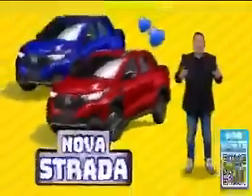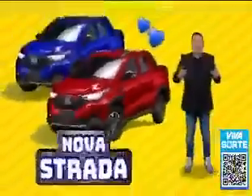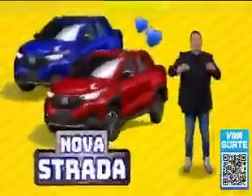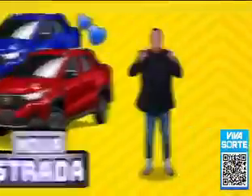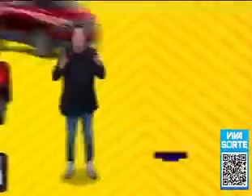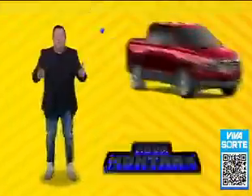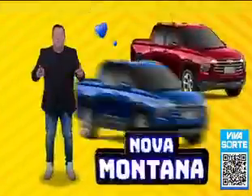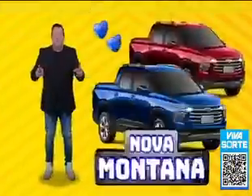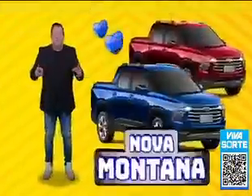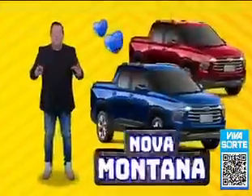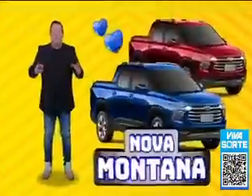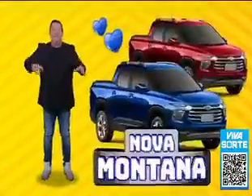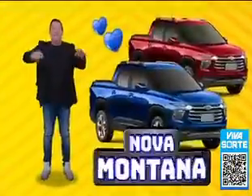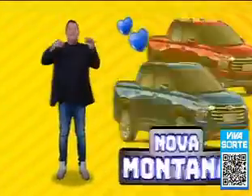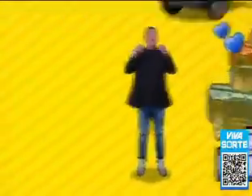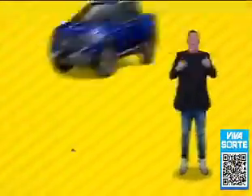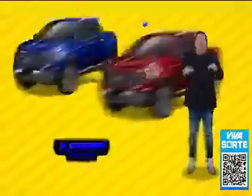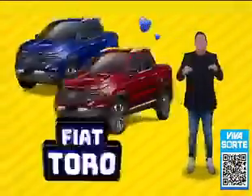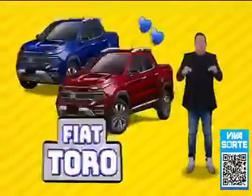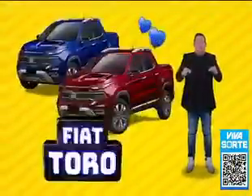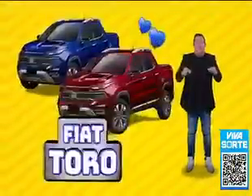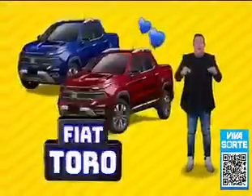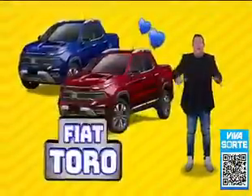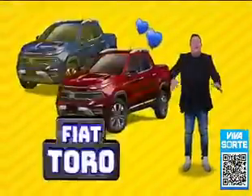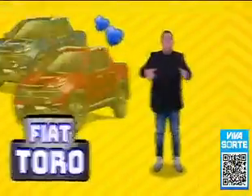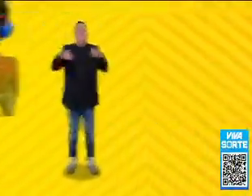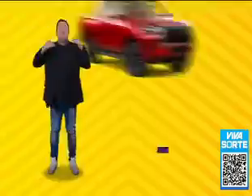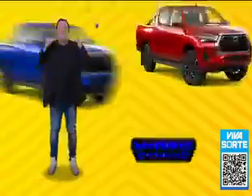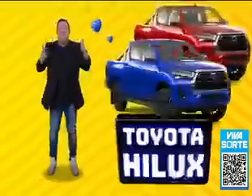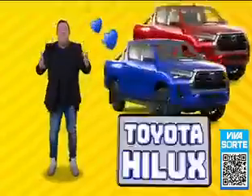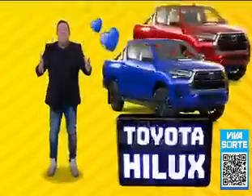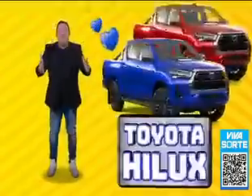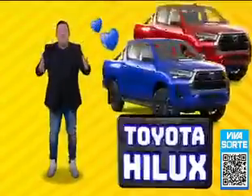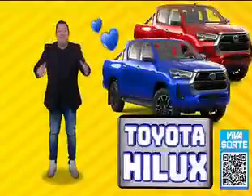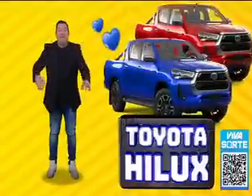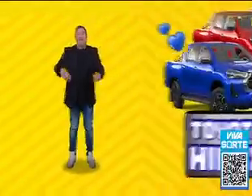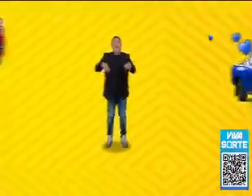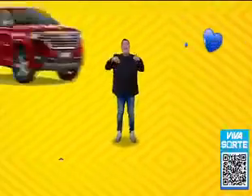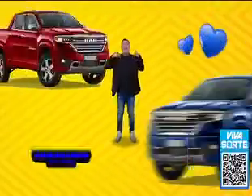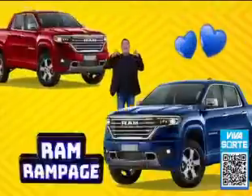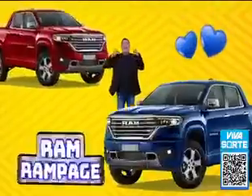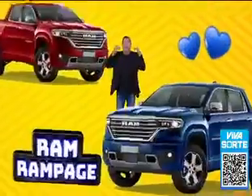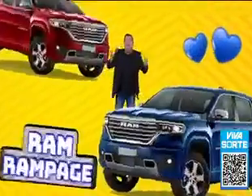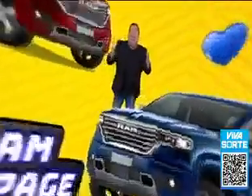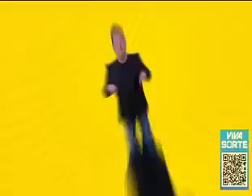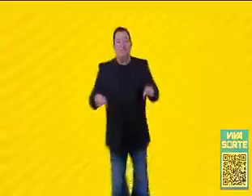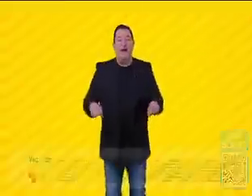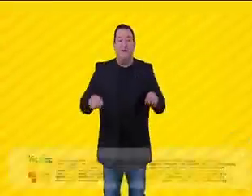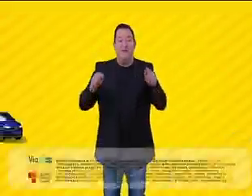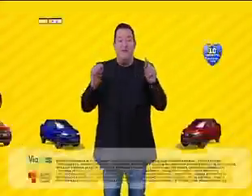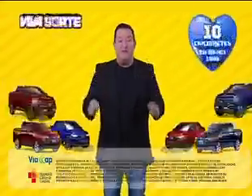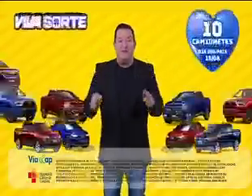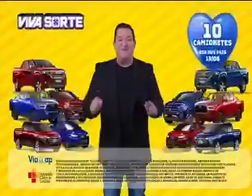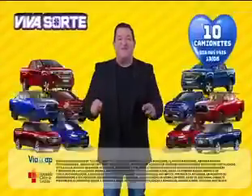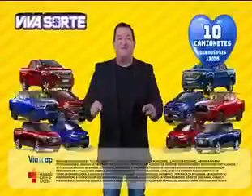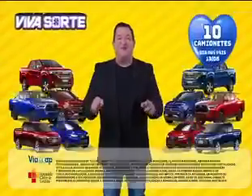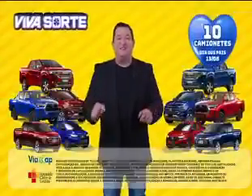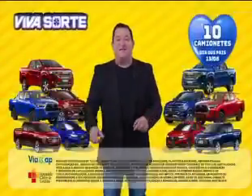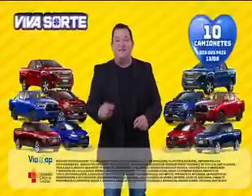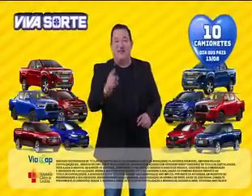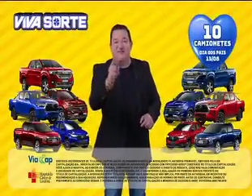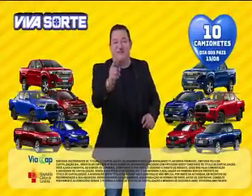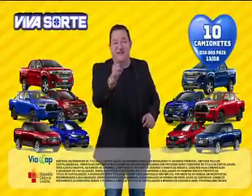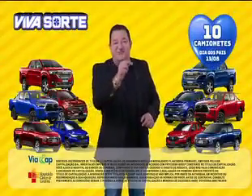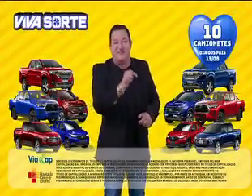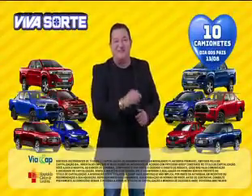Duas estradas, duas montanas, duas Fiat Toro, mais duas Hilux e ainda duas RAM. Te espero no programa Viva